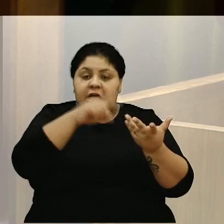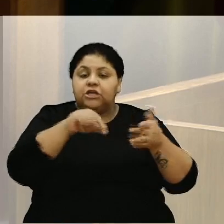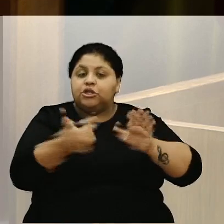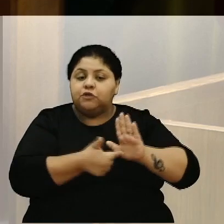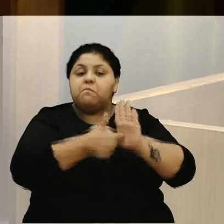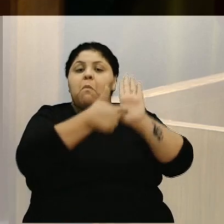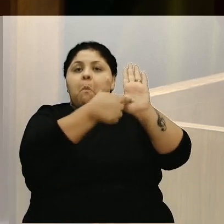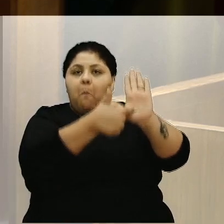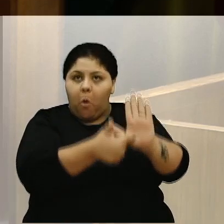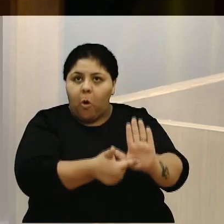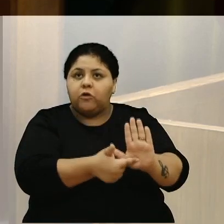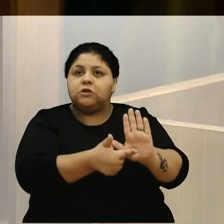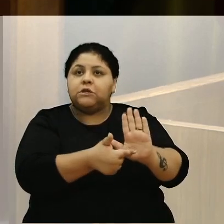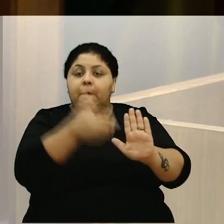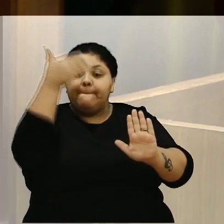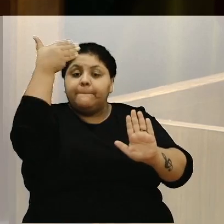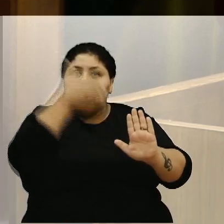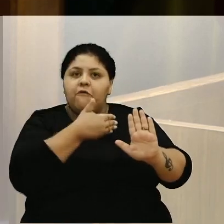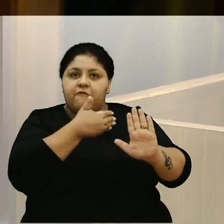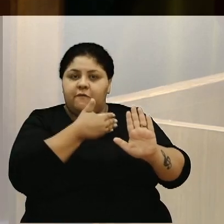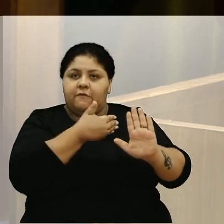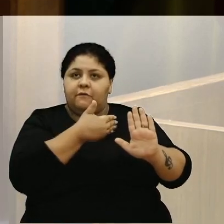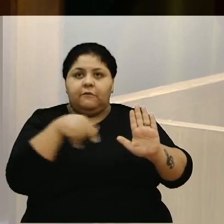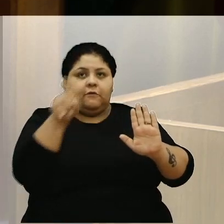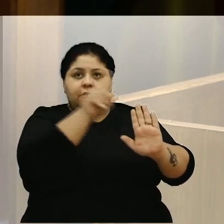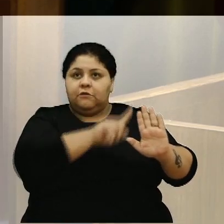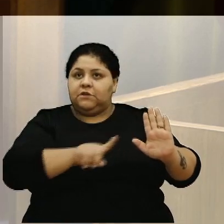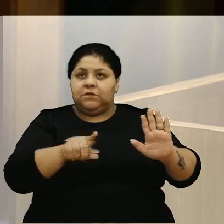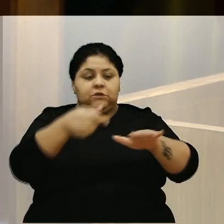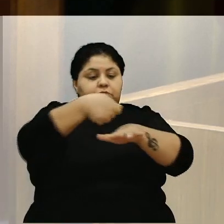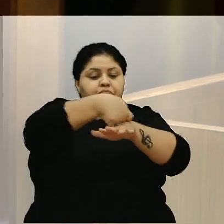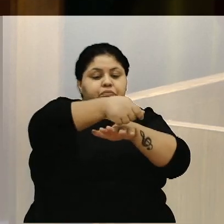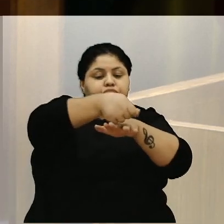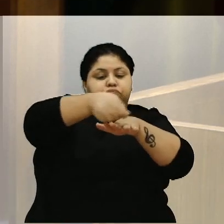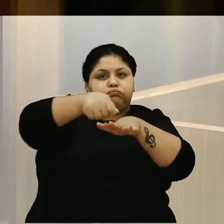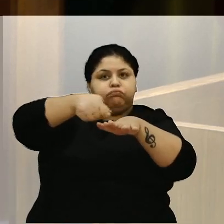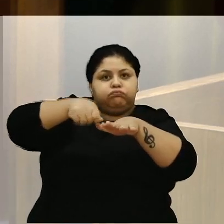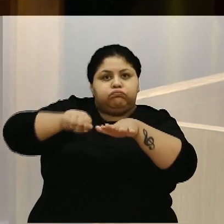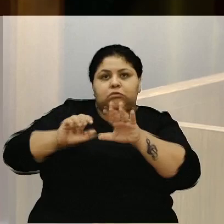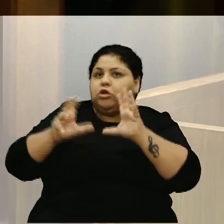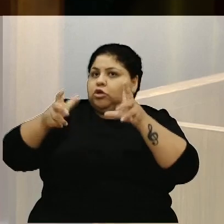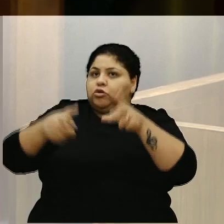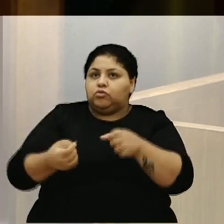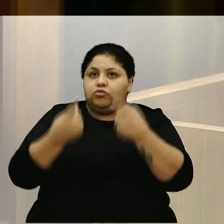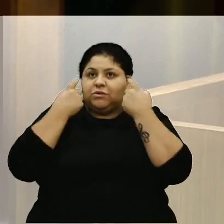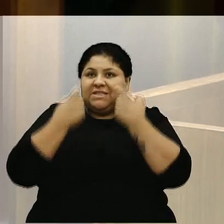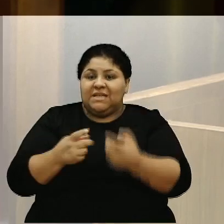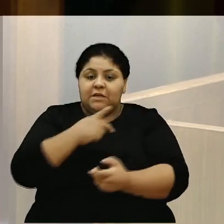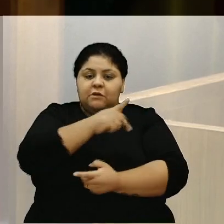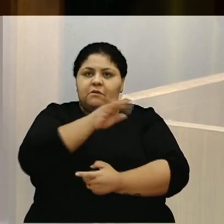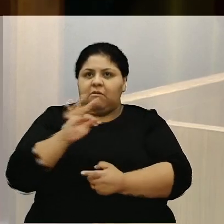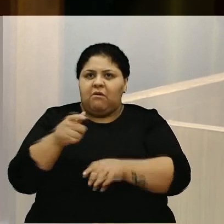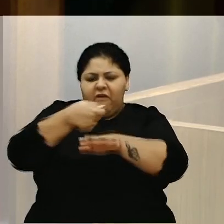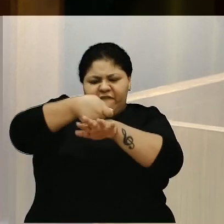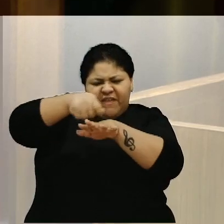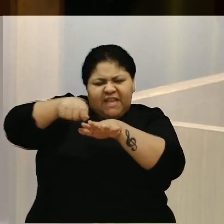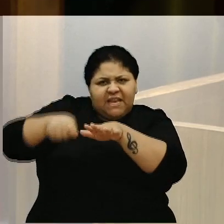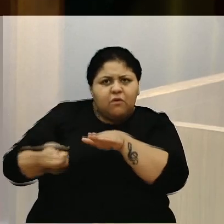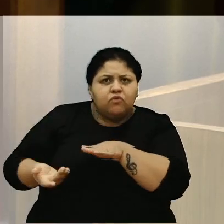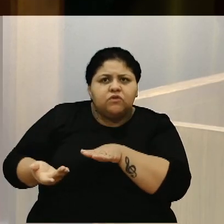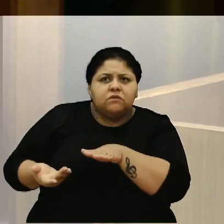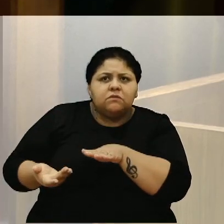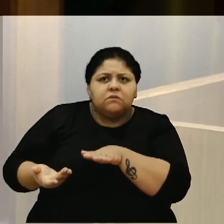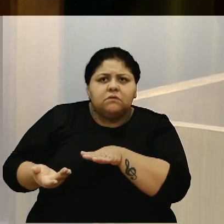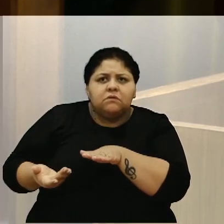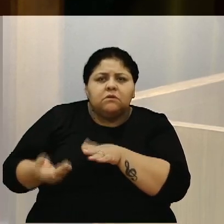mostra, a gente prova. Isso não é fake news. Tudo que não interessa ao PT é fake news.